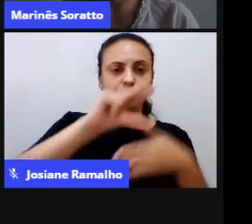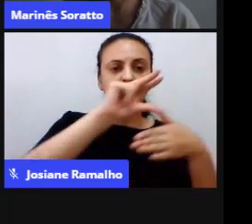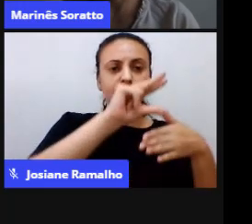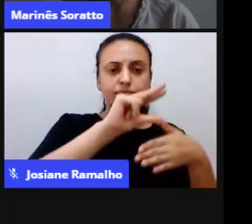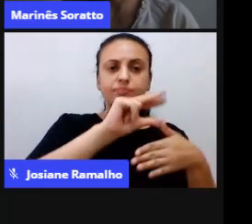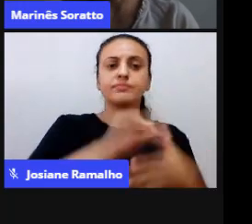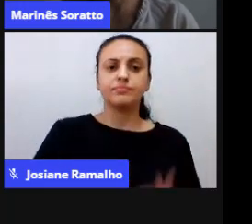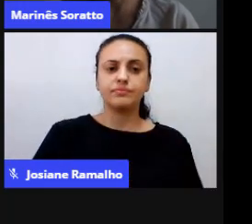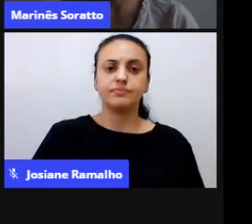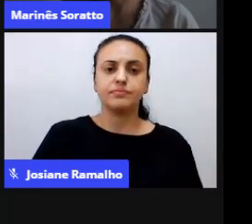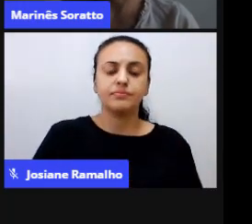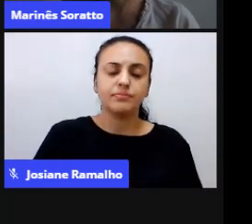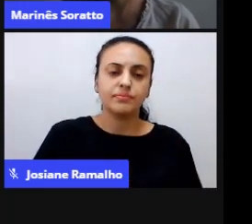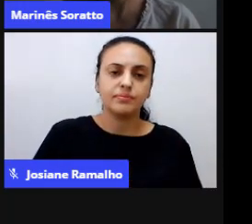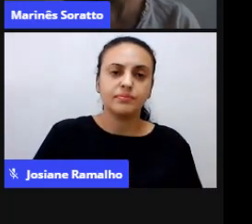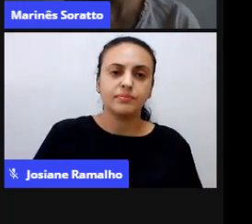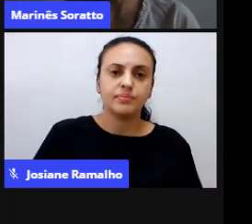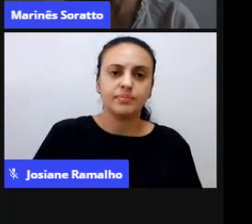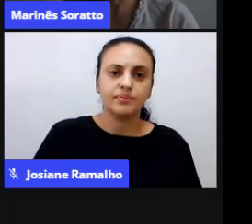Pode passar para o próximo.